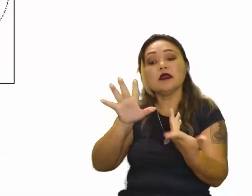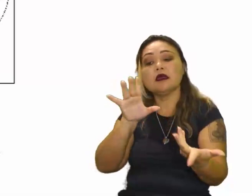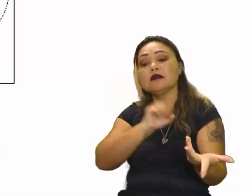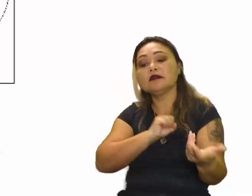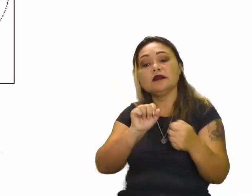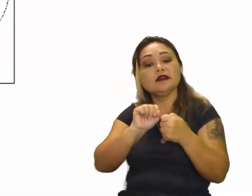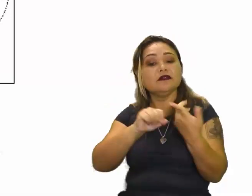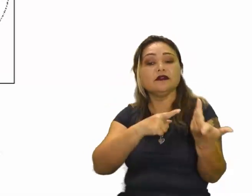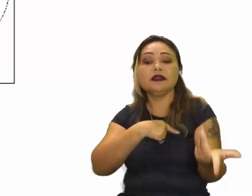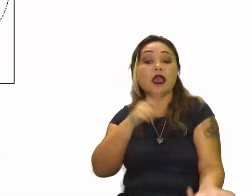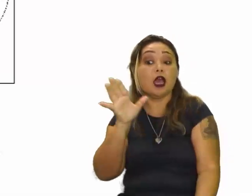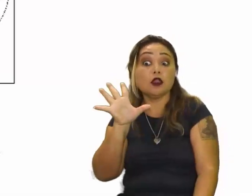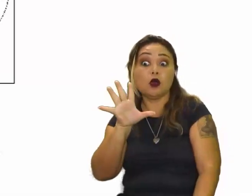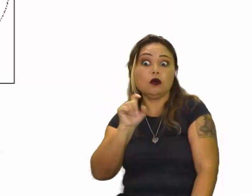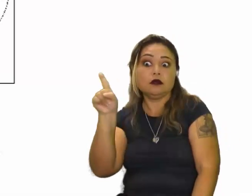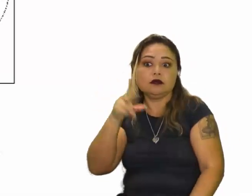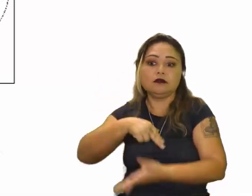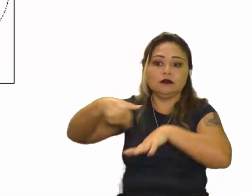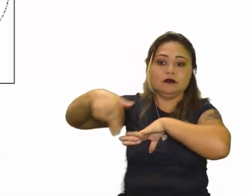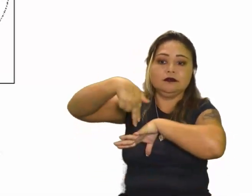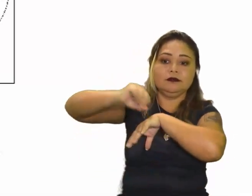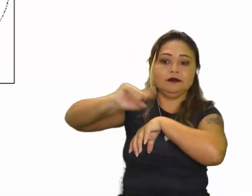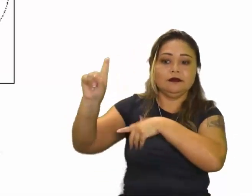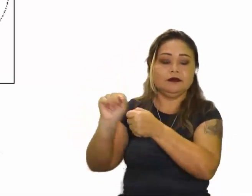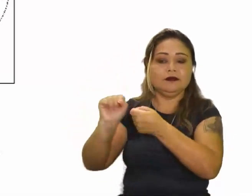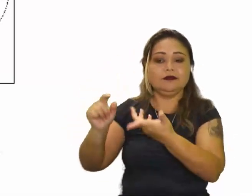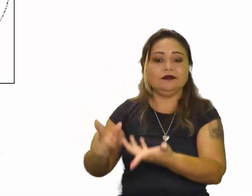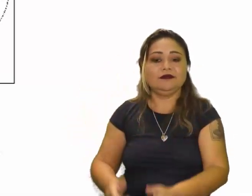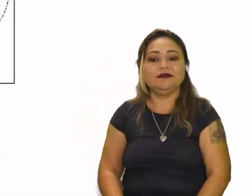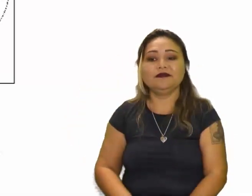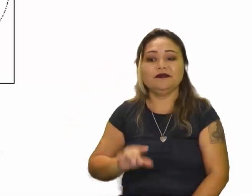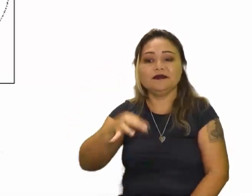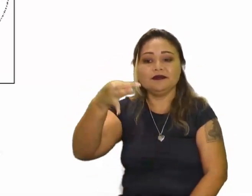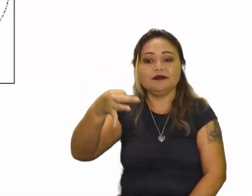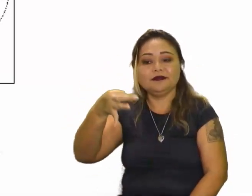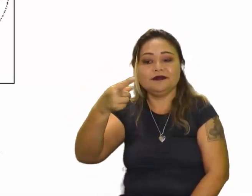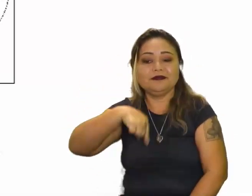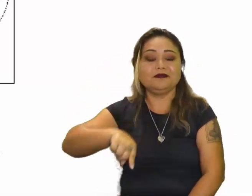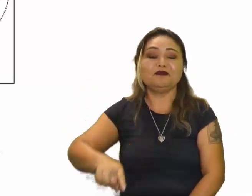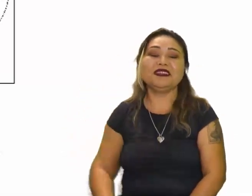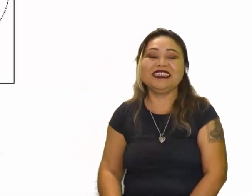life, don't forgive me, don't you underwrite.